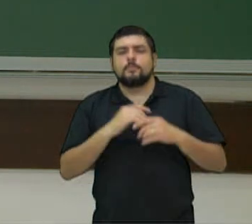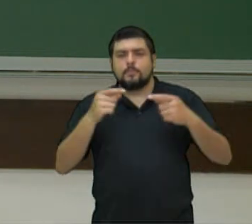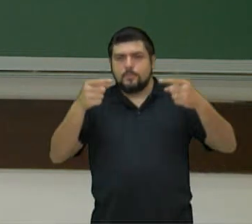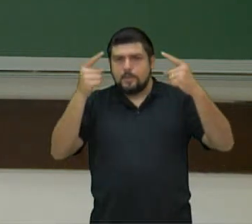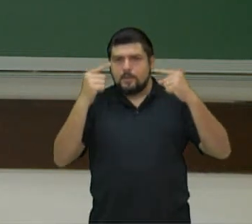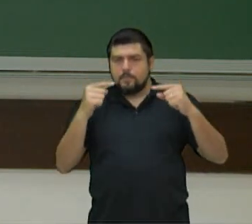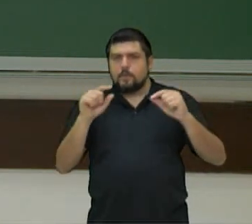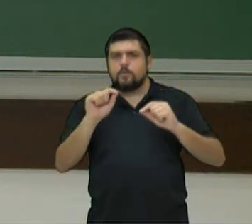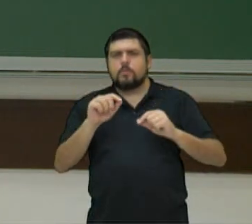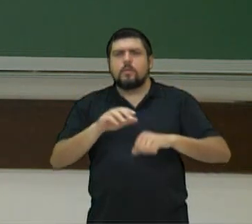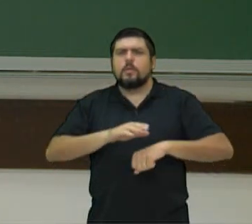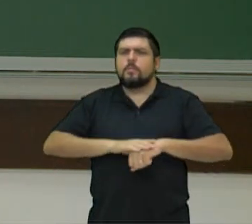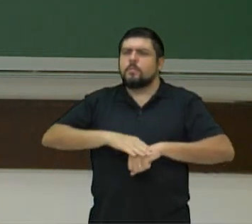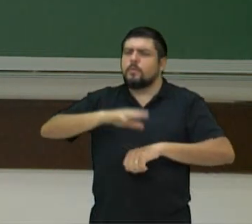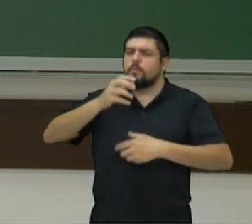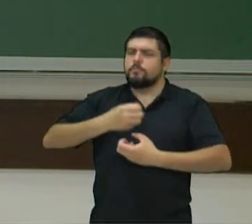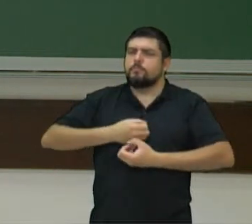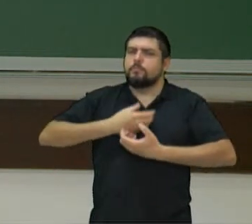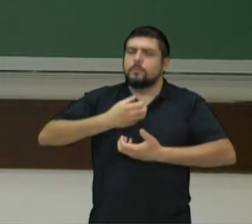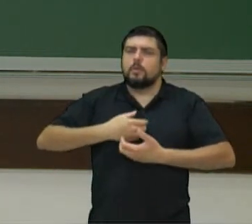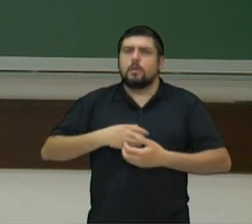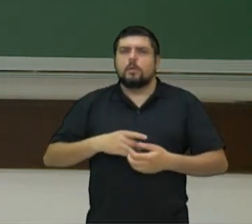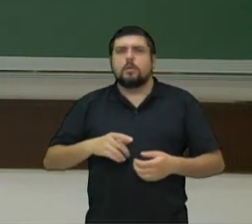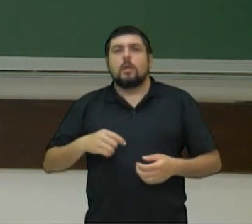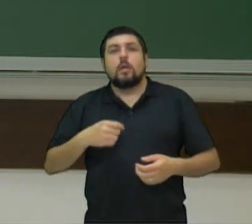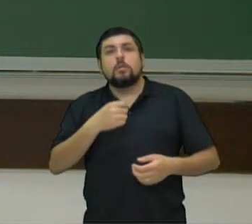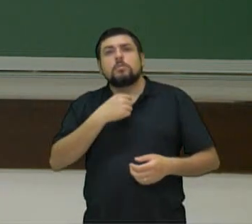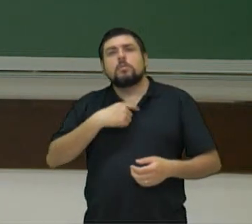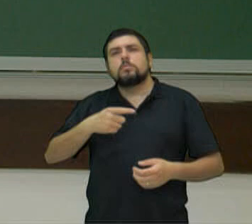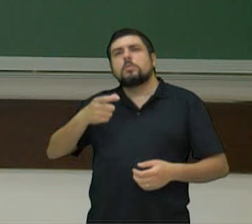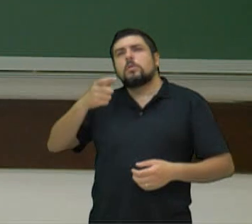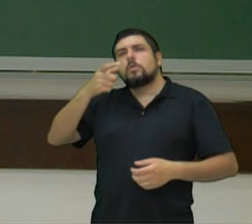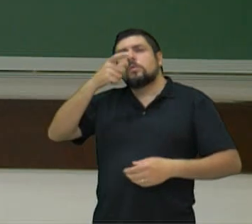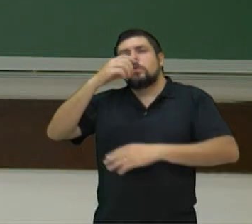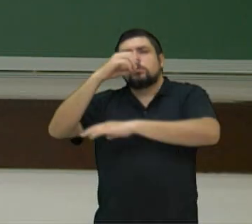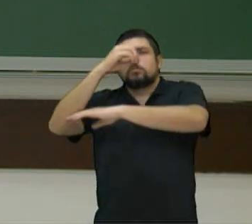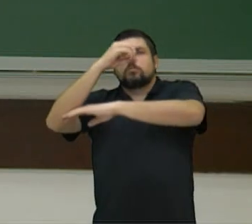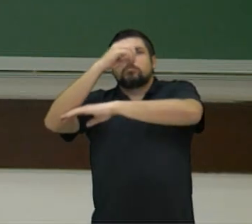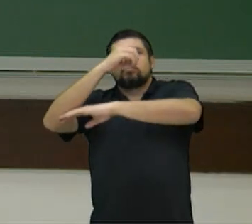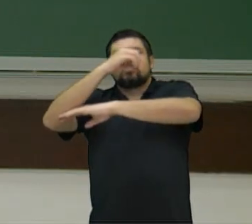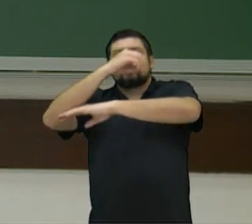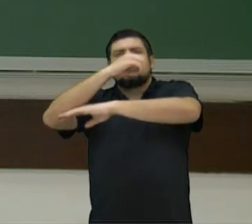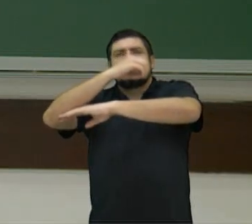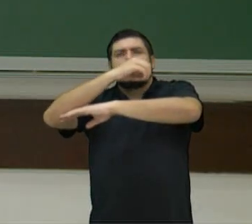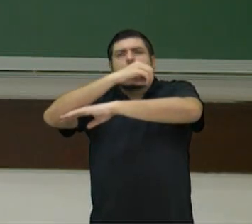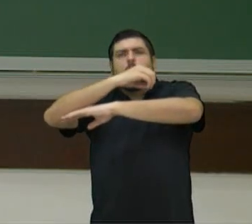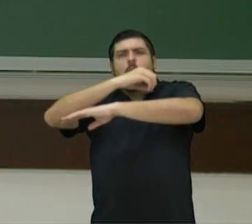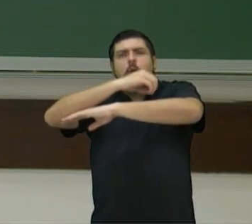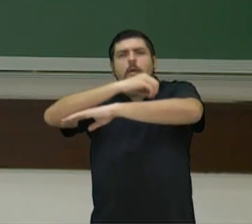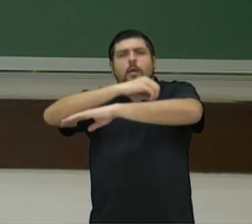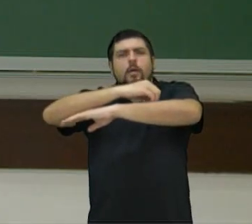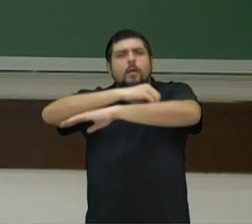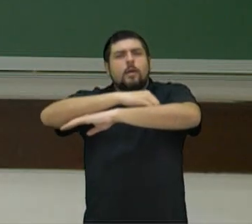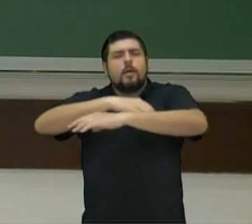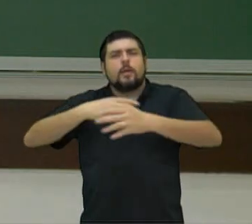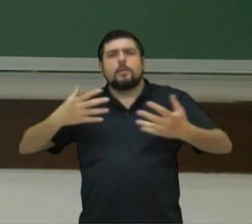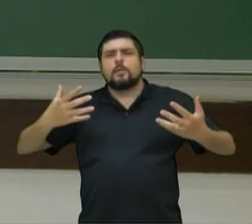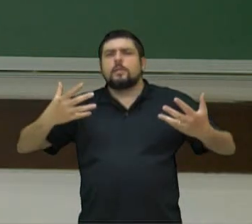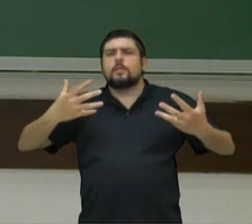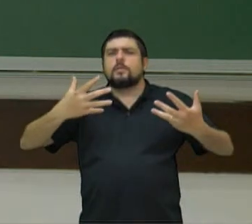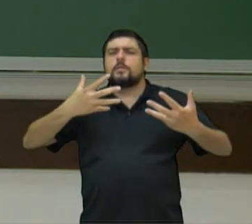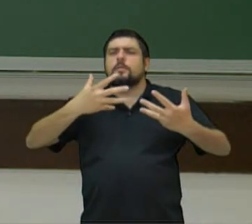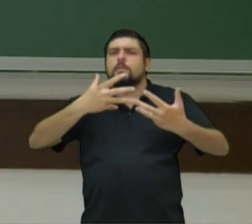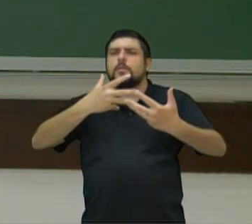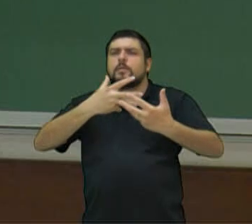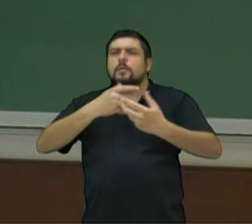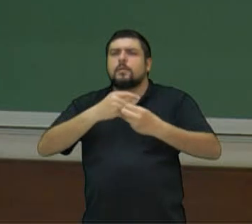né? Mas coloquei assim, ó: "Eu posso ver um pôr do sol esplêndido. Embora haja